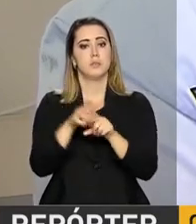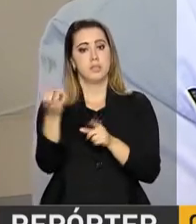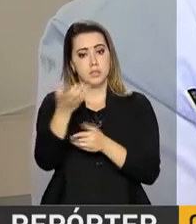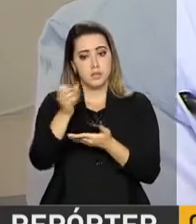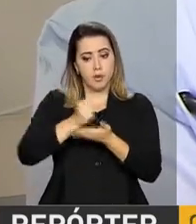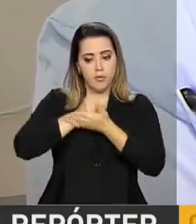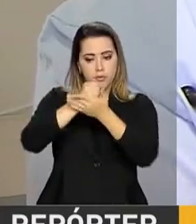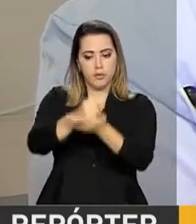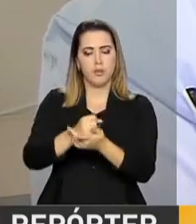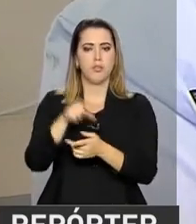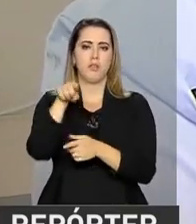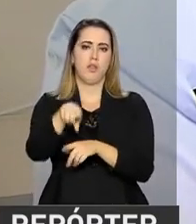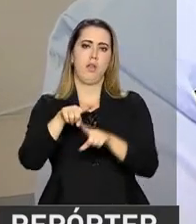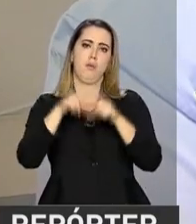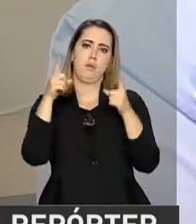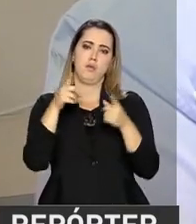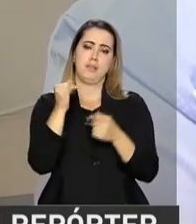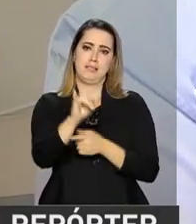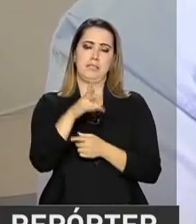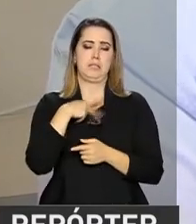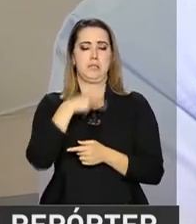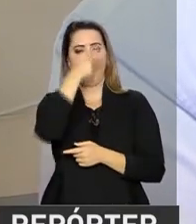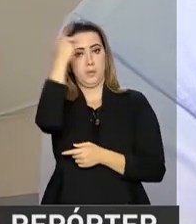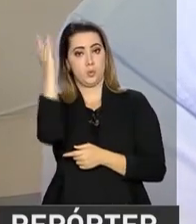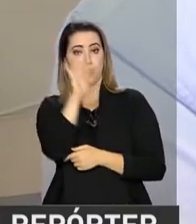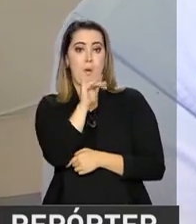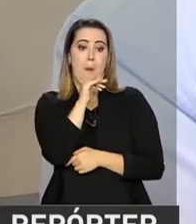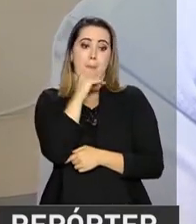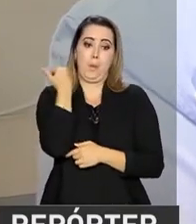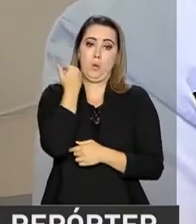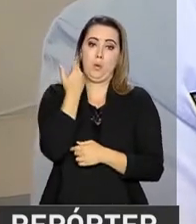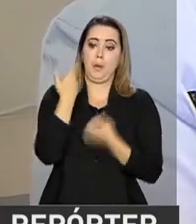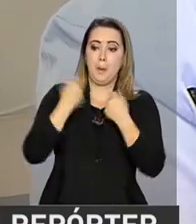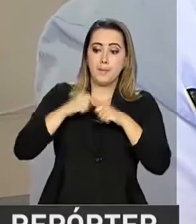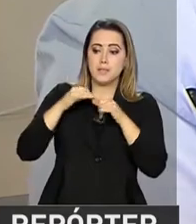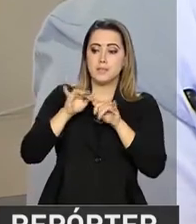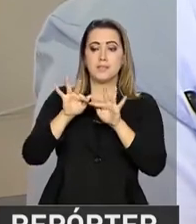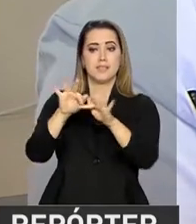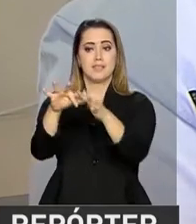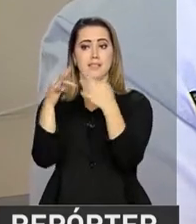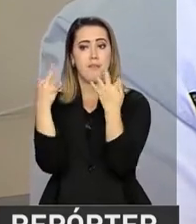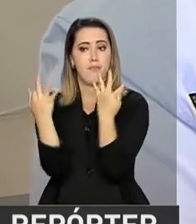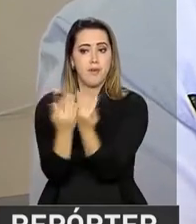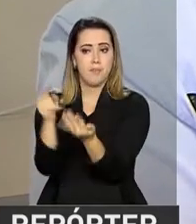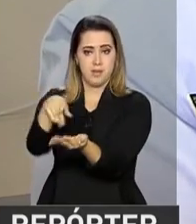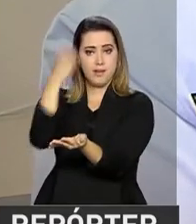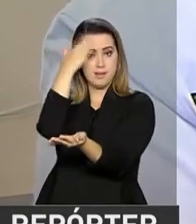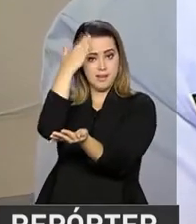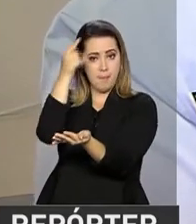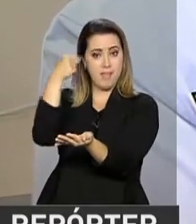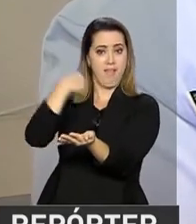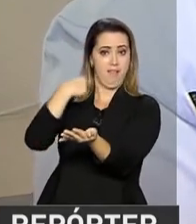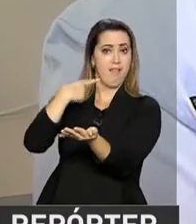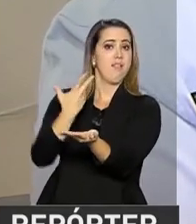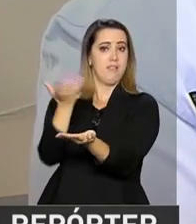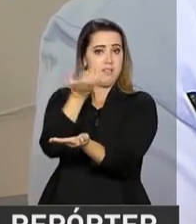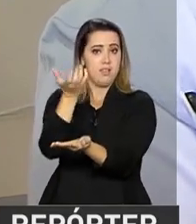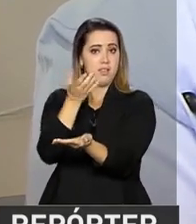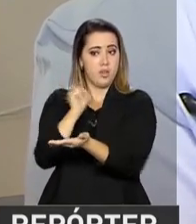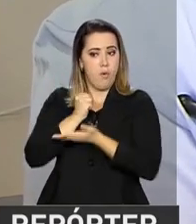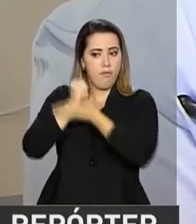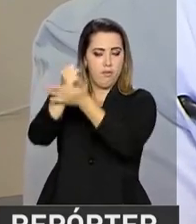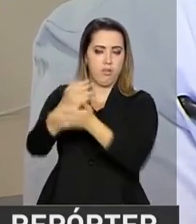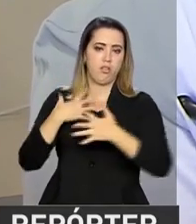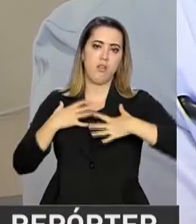decisão é deles. Porque na hora que tem a morte encefálica, infelizmente aconteça, a gente pergunta para a família. E ele era doador